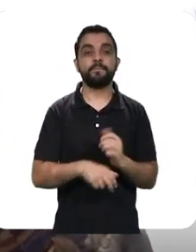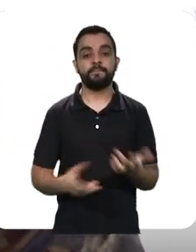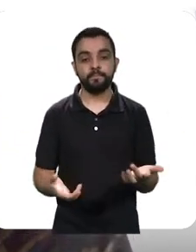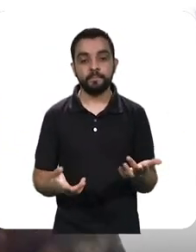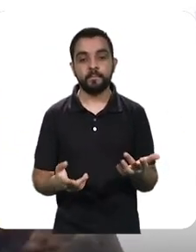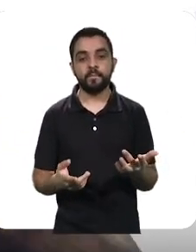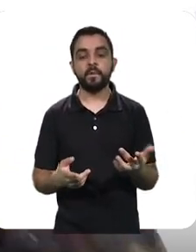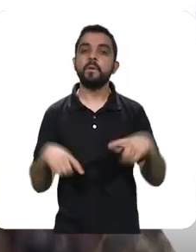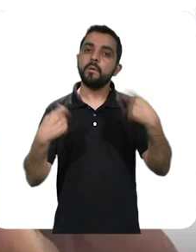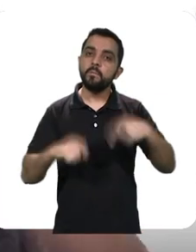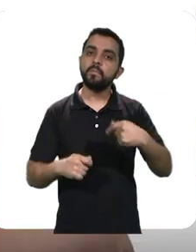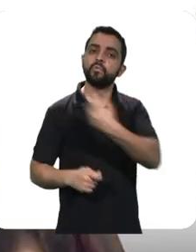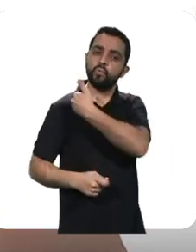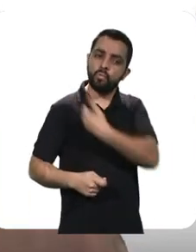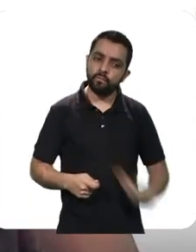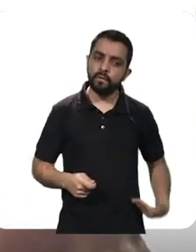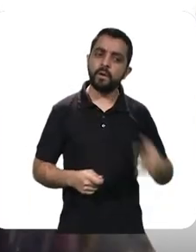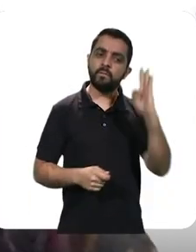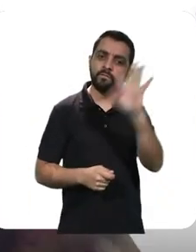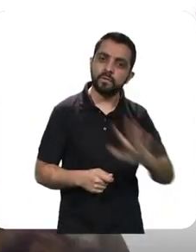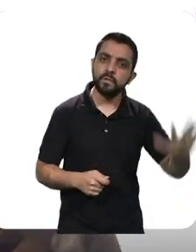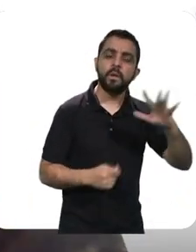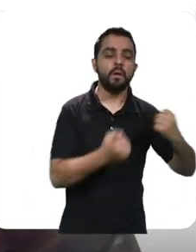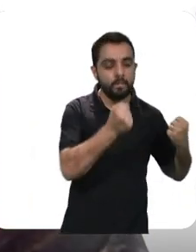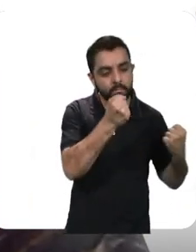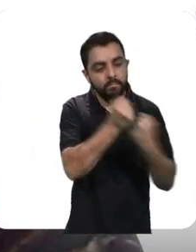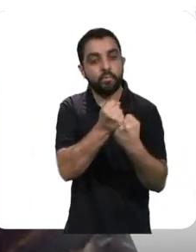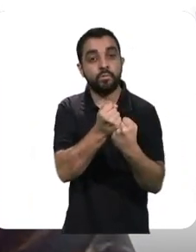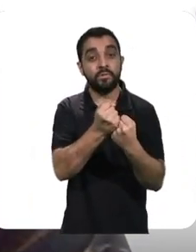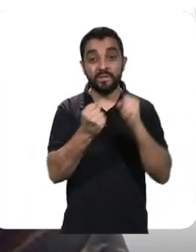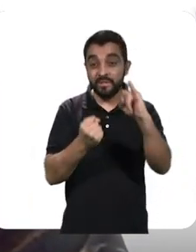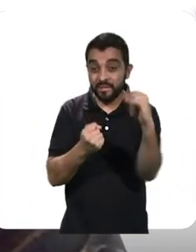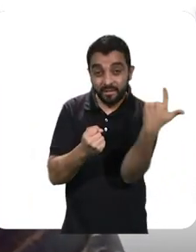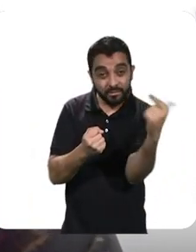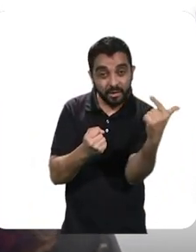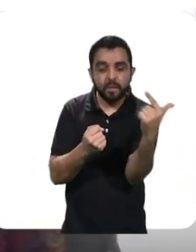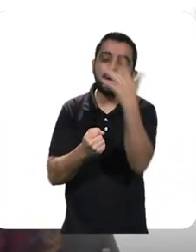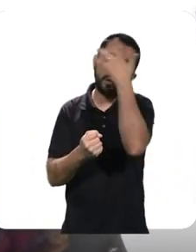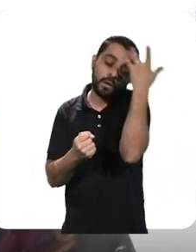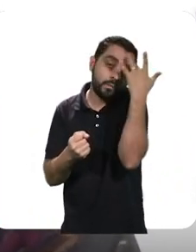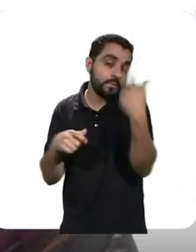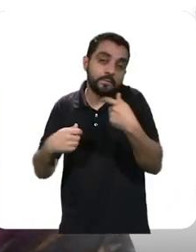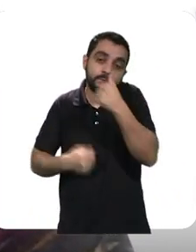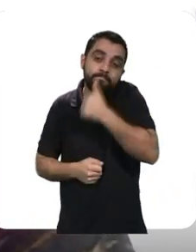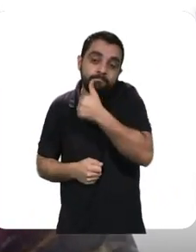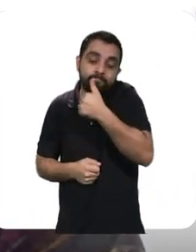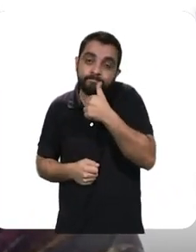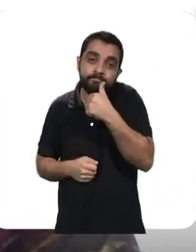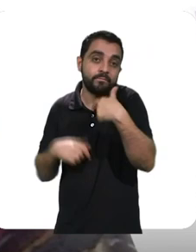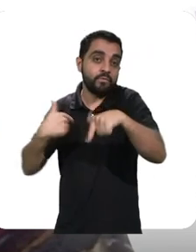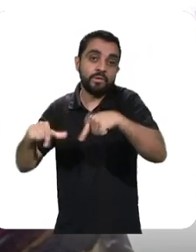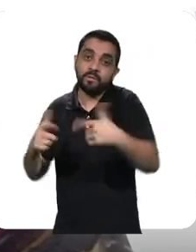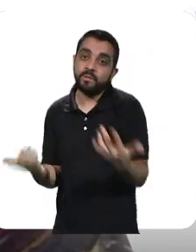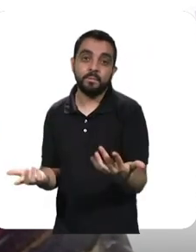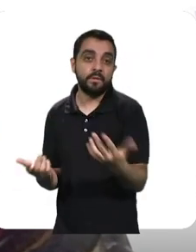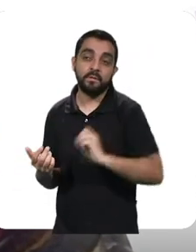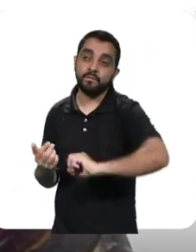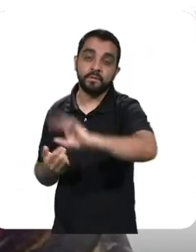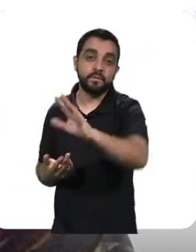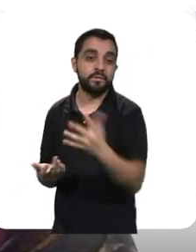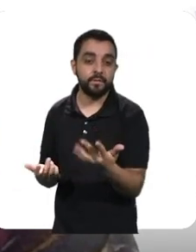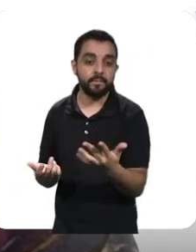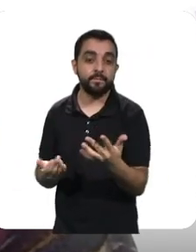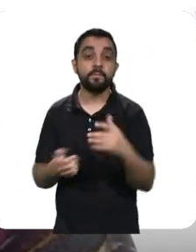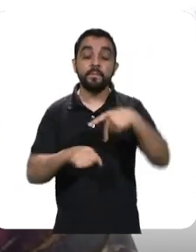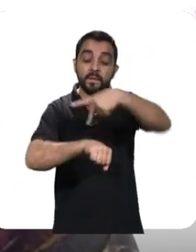do que isso. Então, sem apoio do Estado, não existe a possibilidade da sociedade